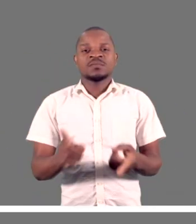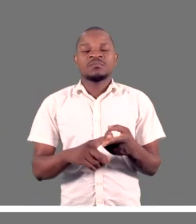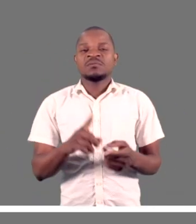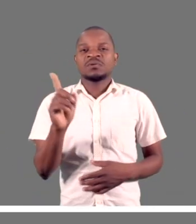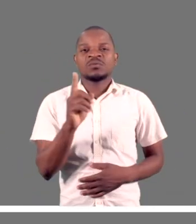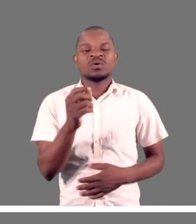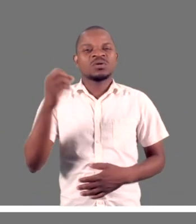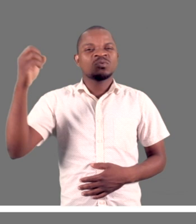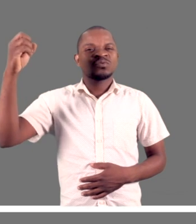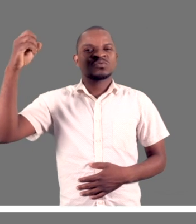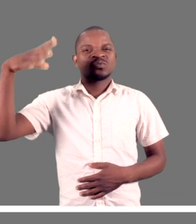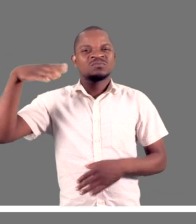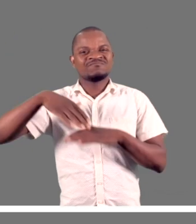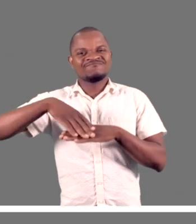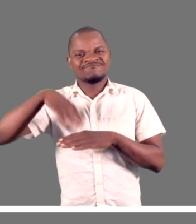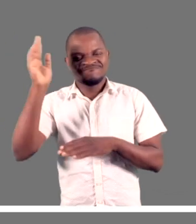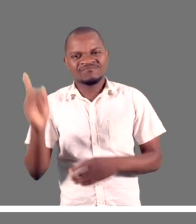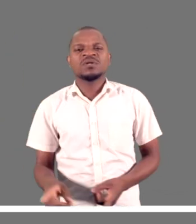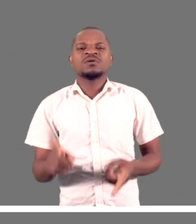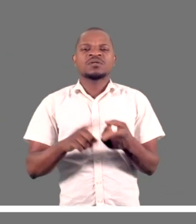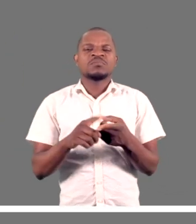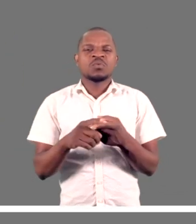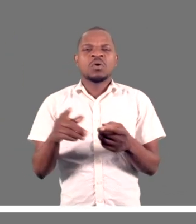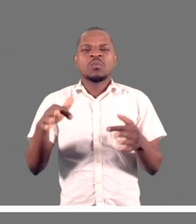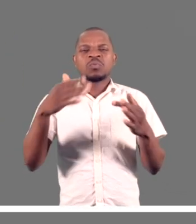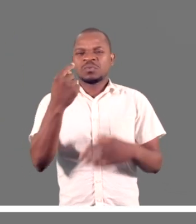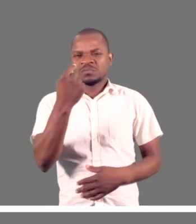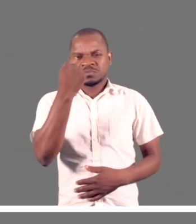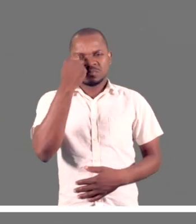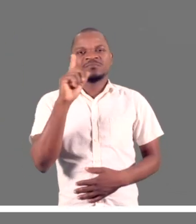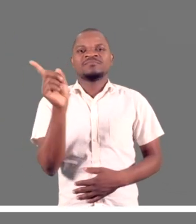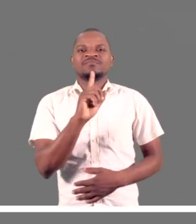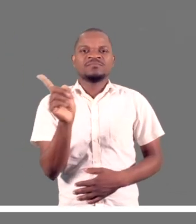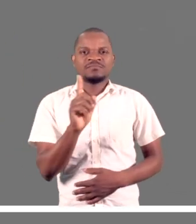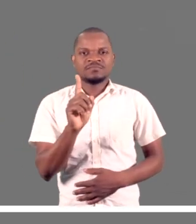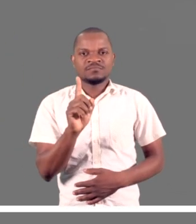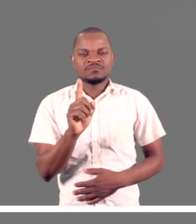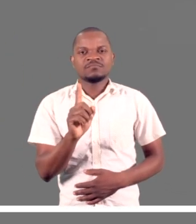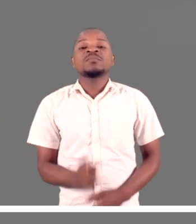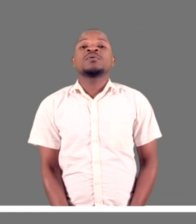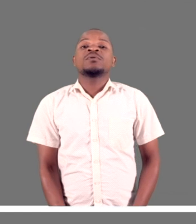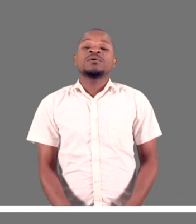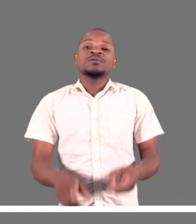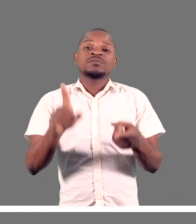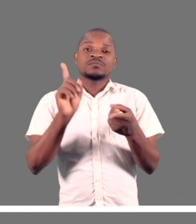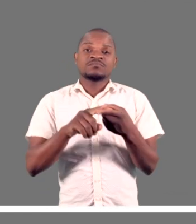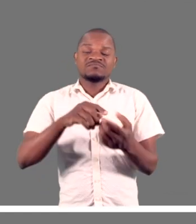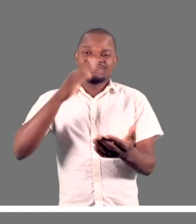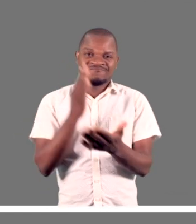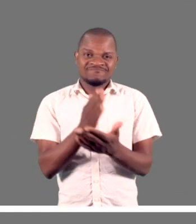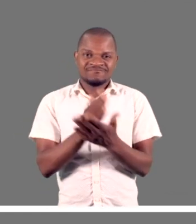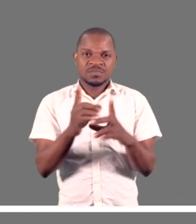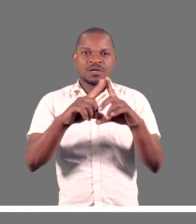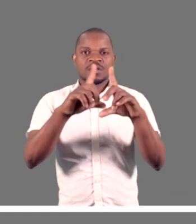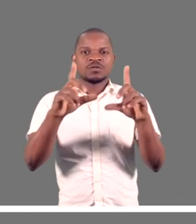Para não queimar com sol, para a poeira não entrar nos olhos também. Ok. Na